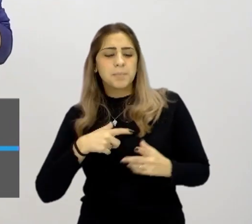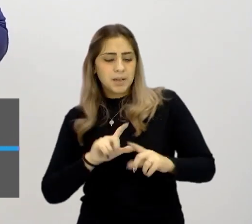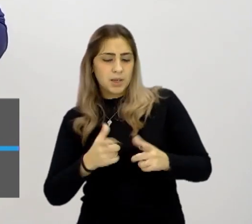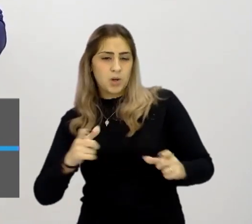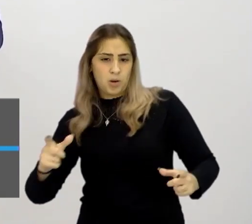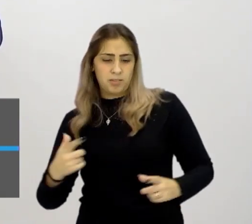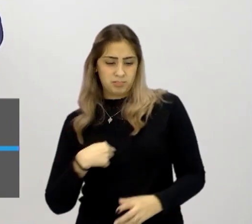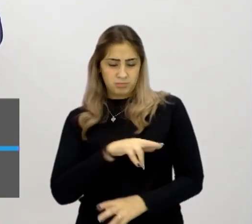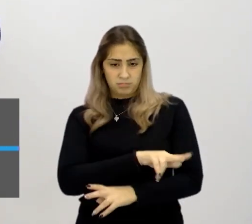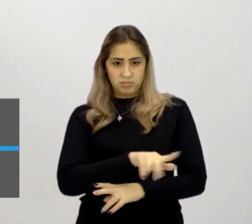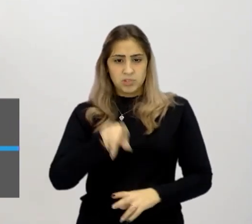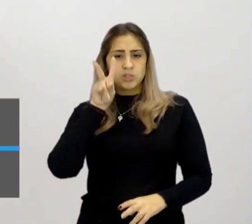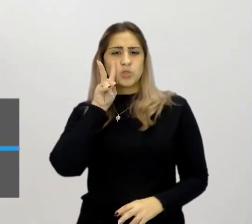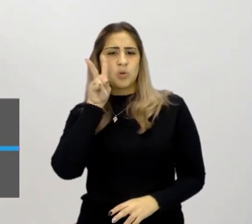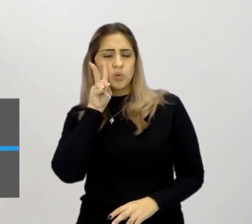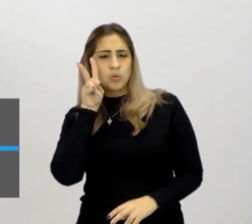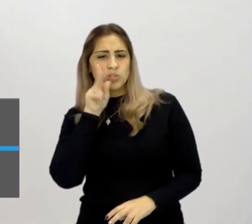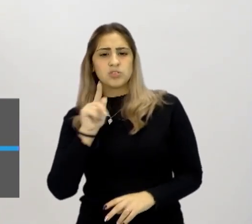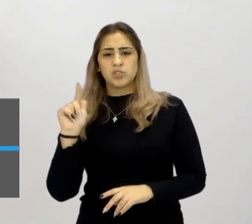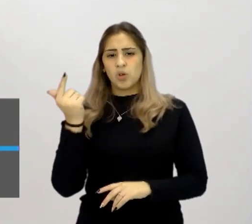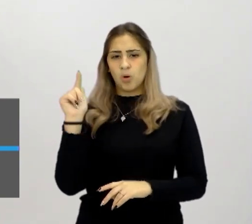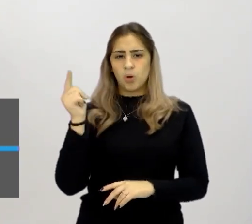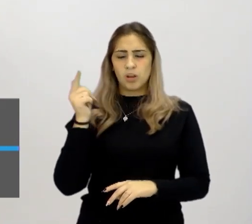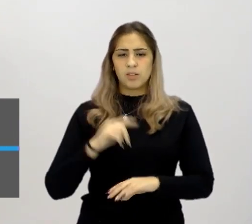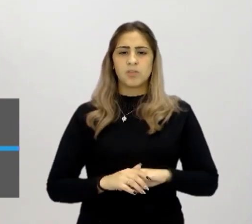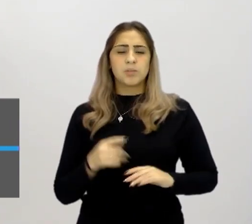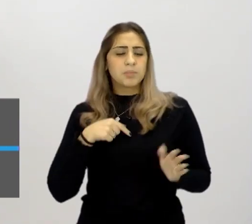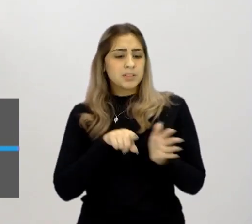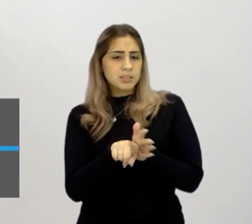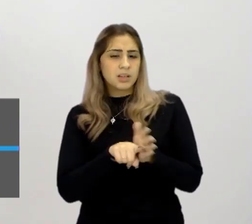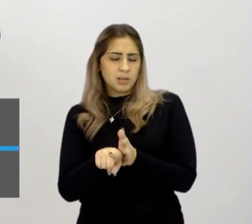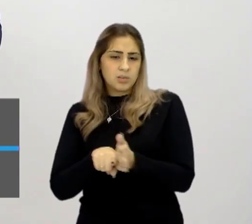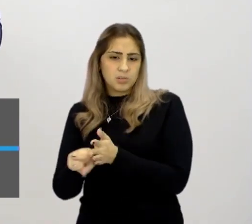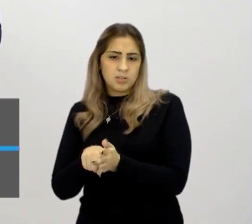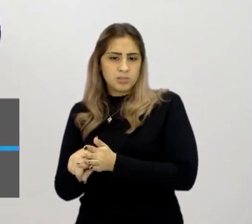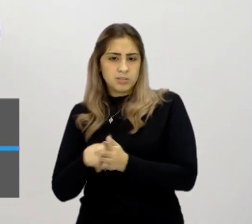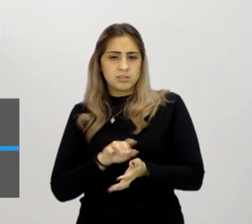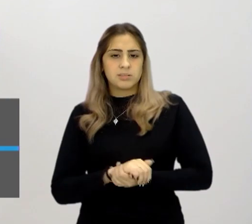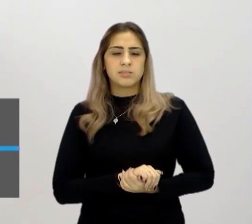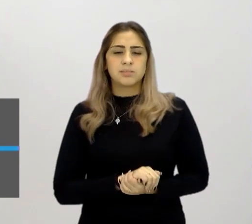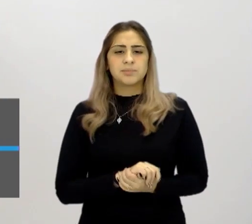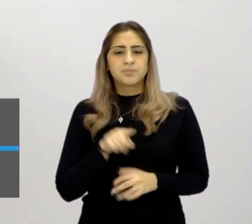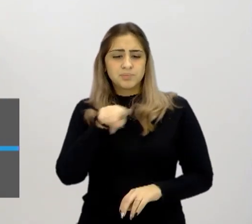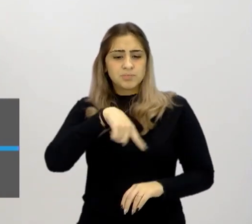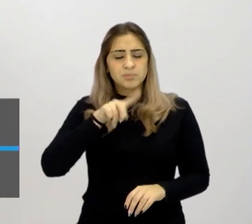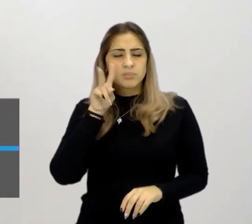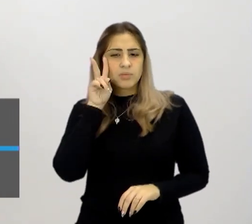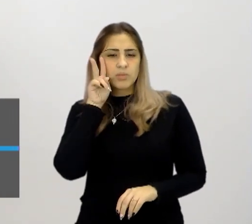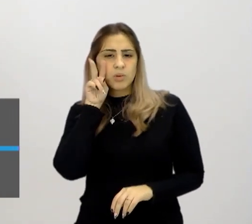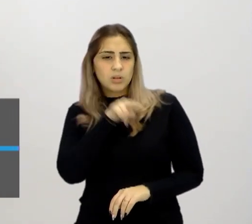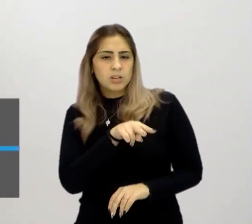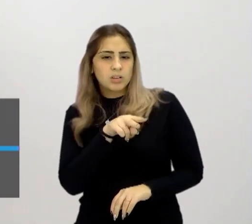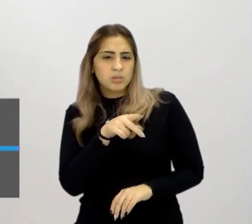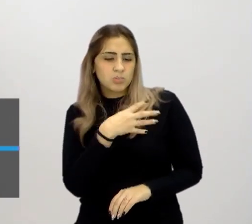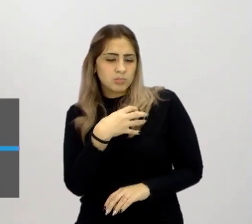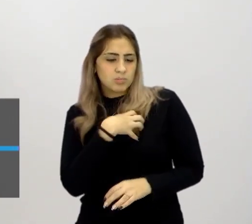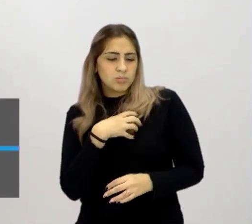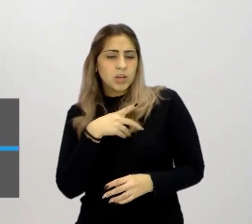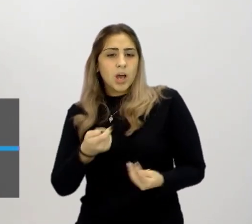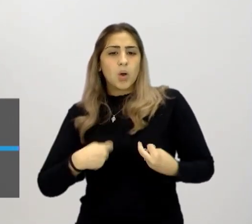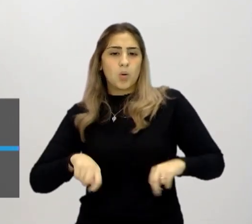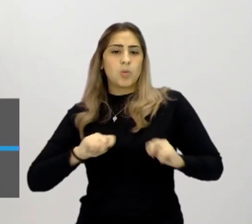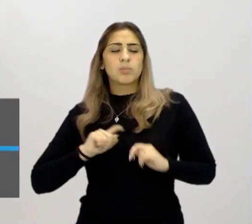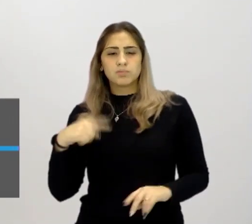aí dos historiadores, geógrafos e pesquisadores, eles estão olhando para o ponto de vista econômico. E se a